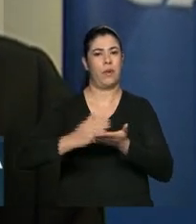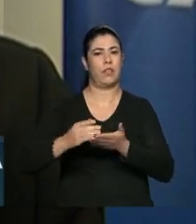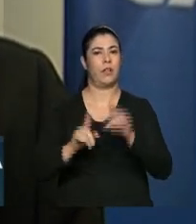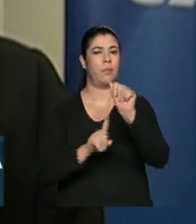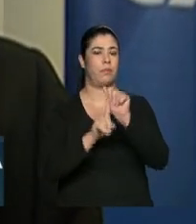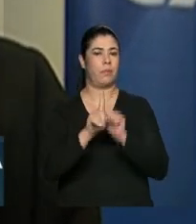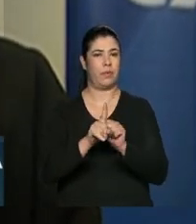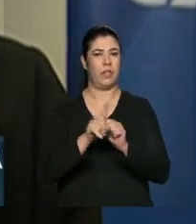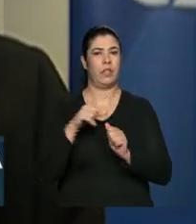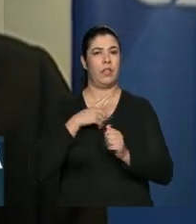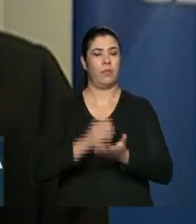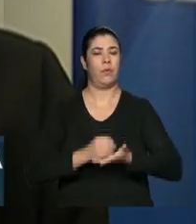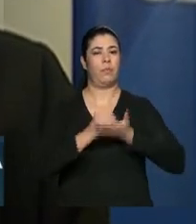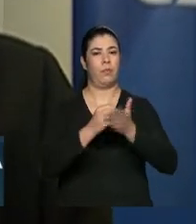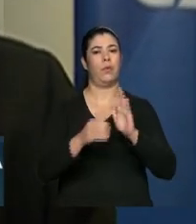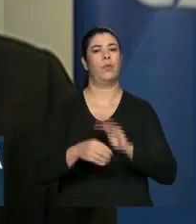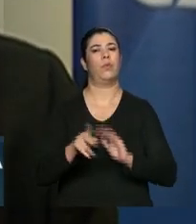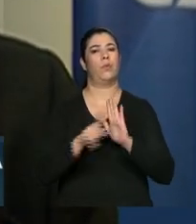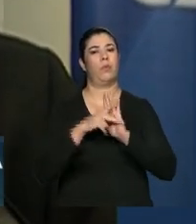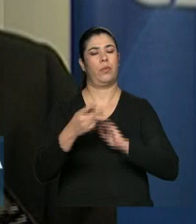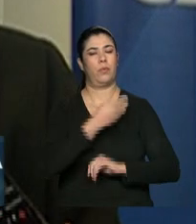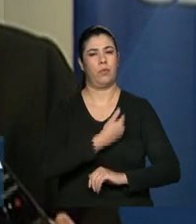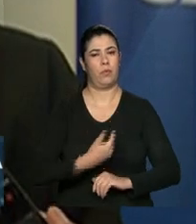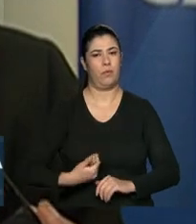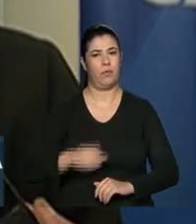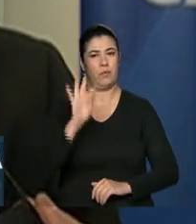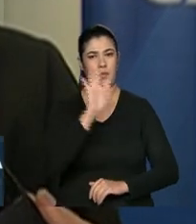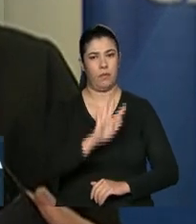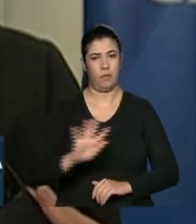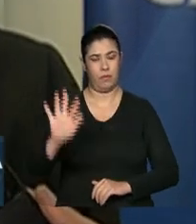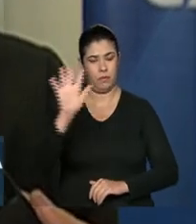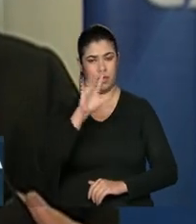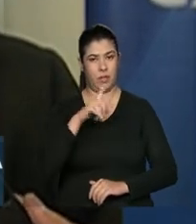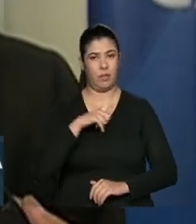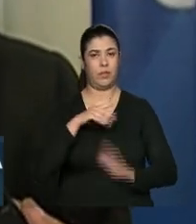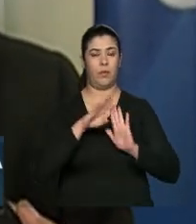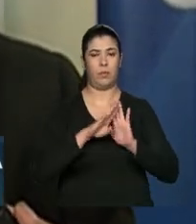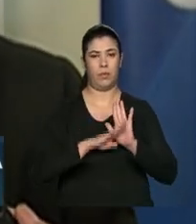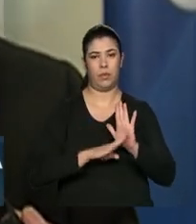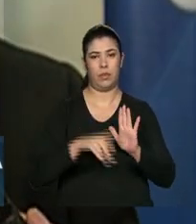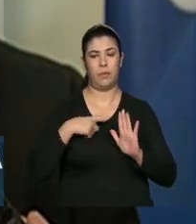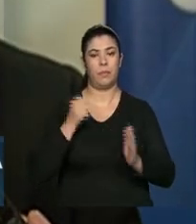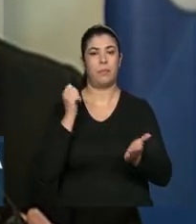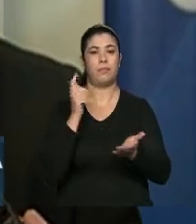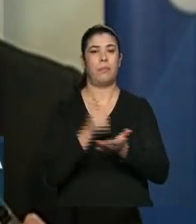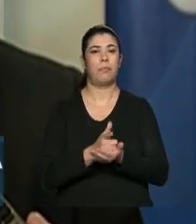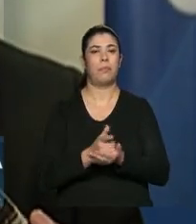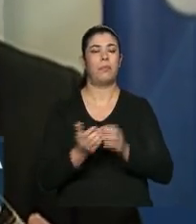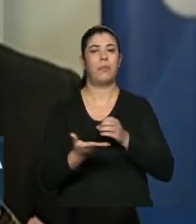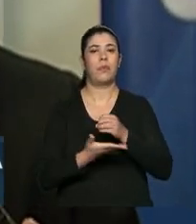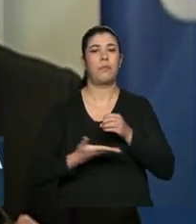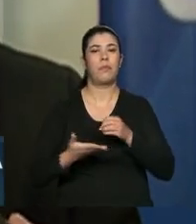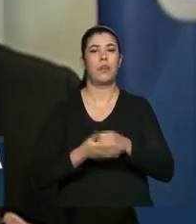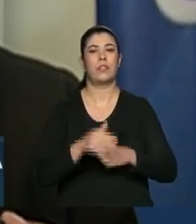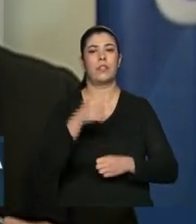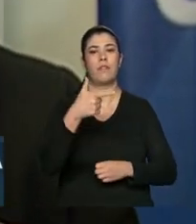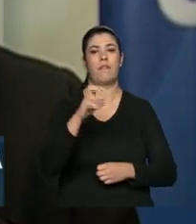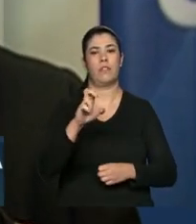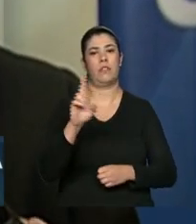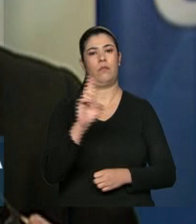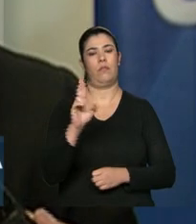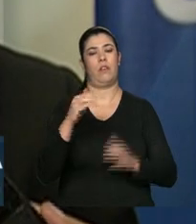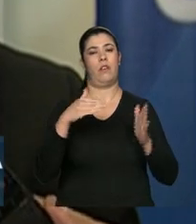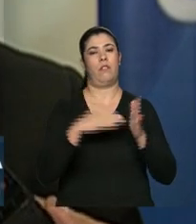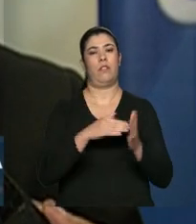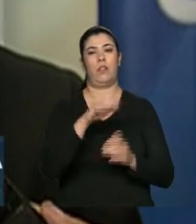têm um subsídio do próprio programa, do governo federal, em que proporciona que elas paguem um mínimo de R$ 25,00 e um máximo